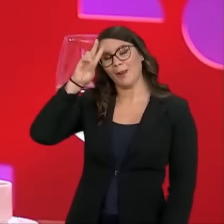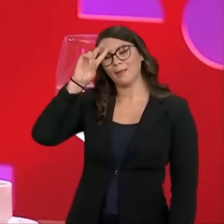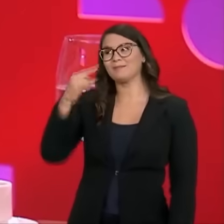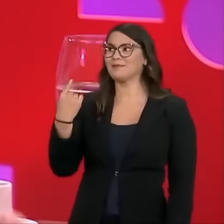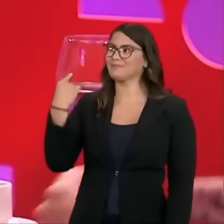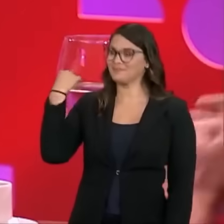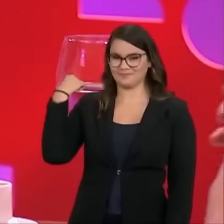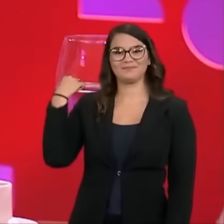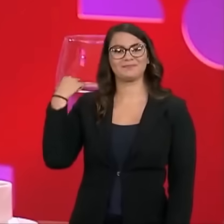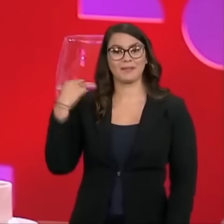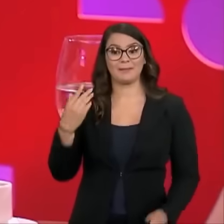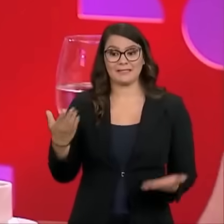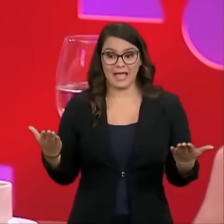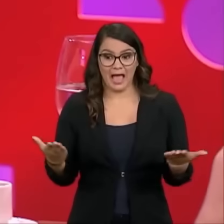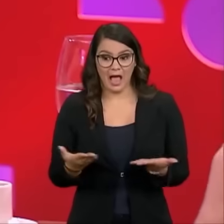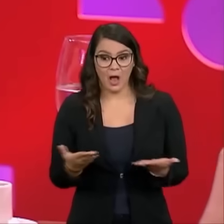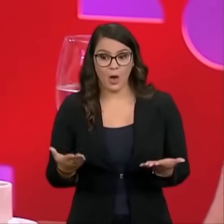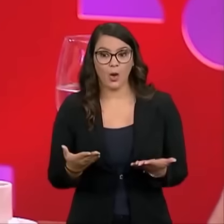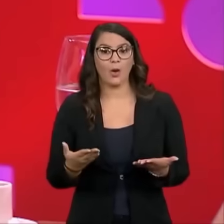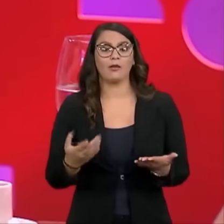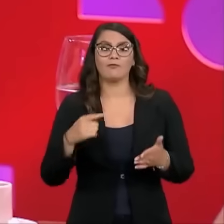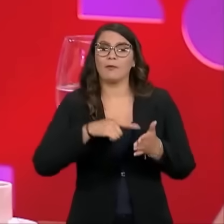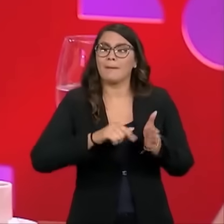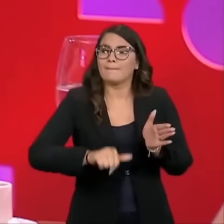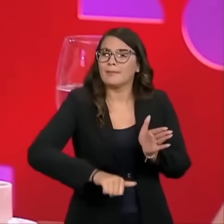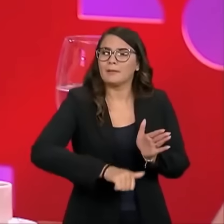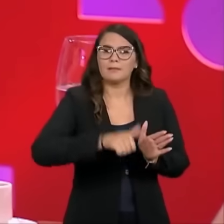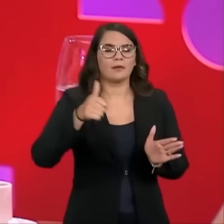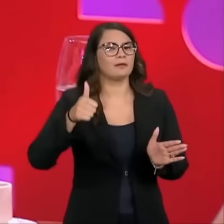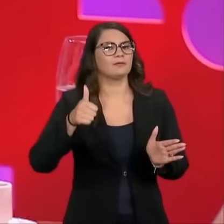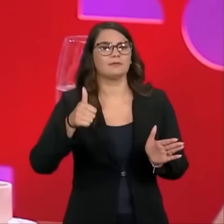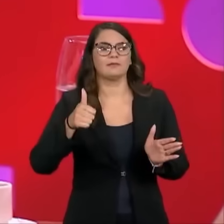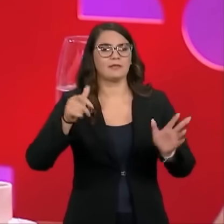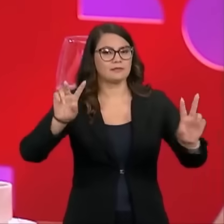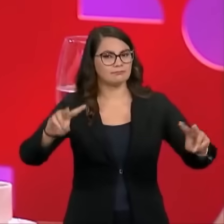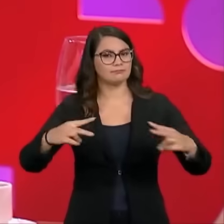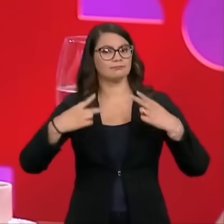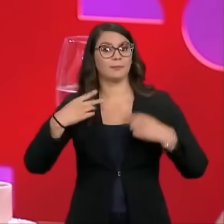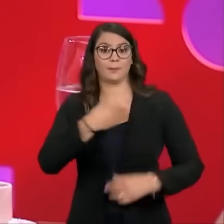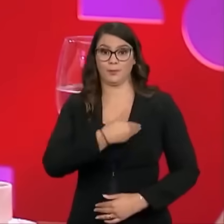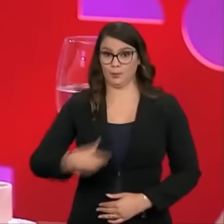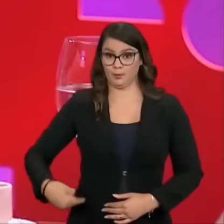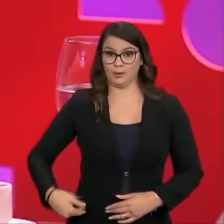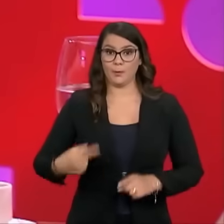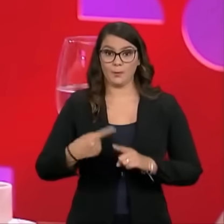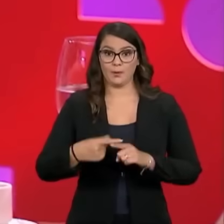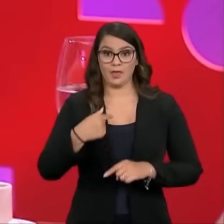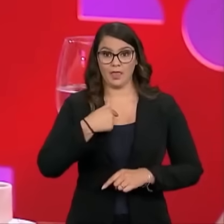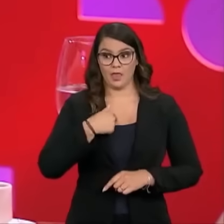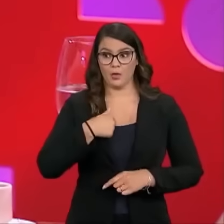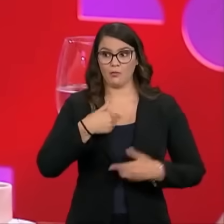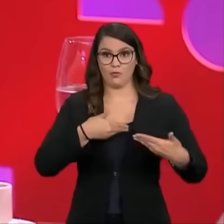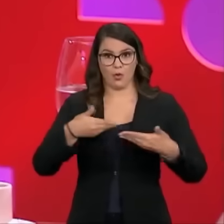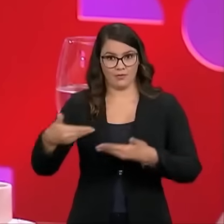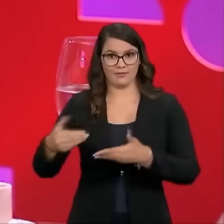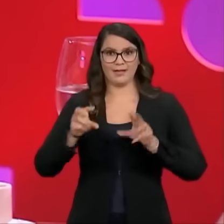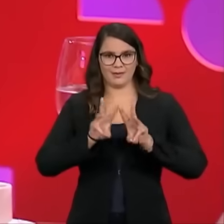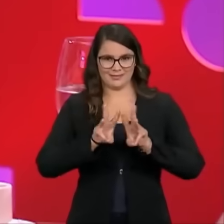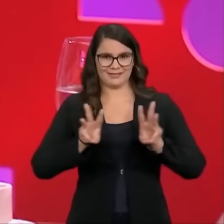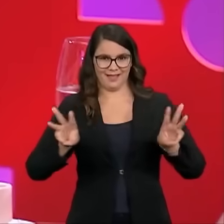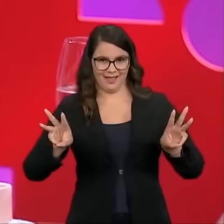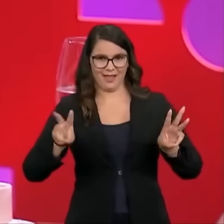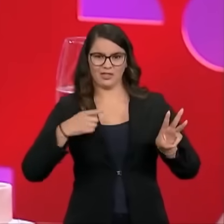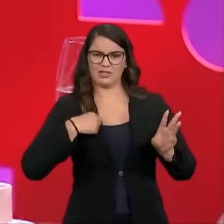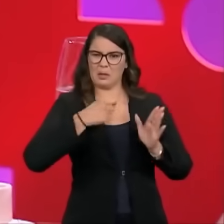recentemente mas essa oportunidade foi a primeira vez que me trouxe uma visibilidade pública porque eu fui convidada pelo site aonde eu fiz o